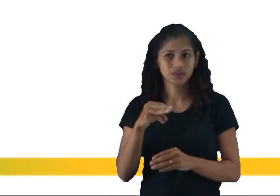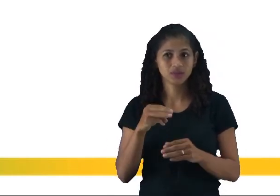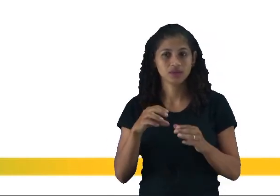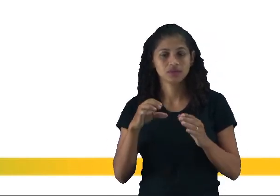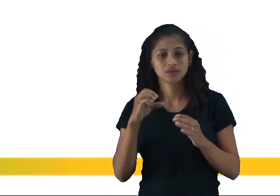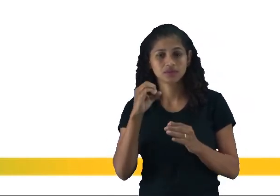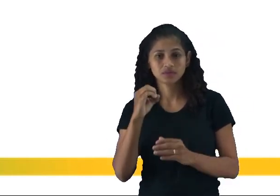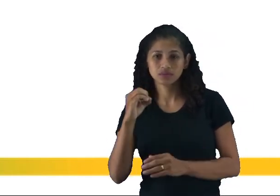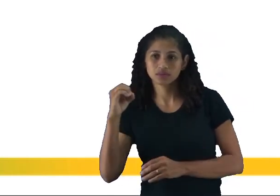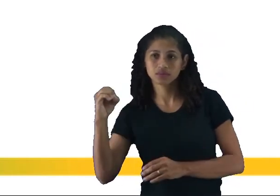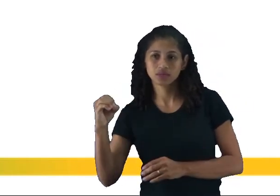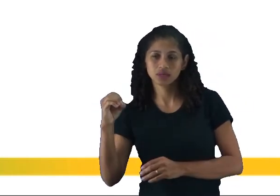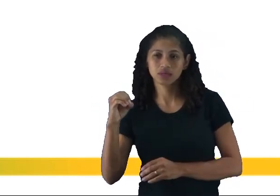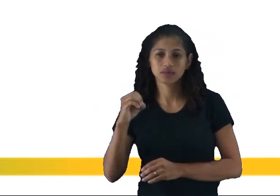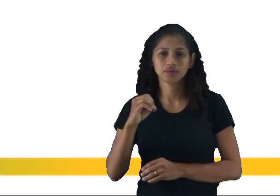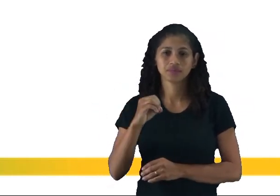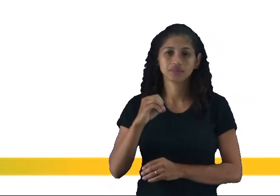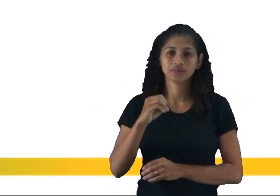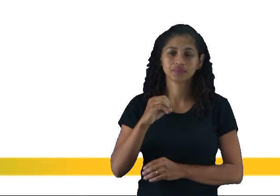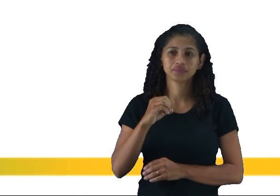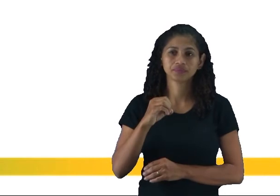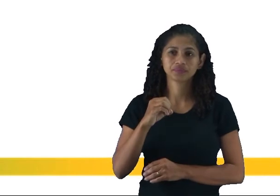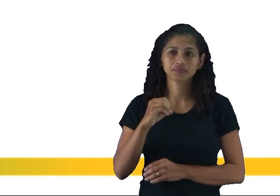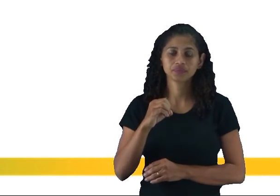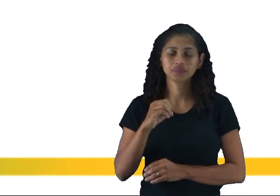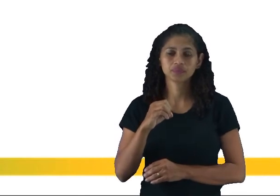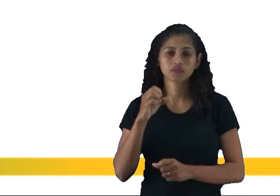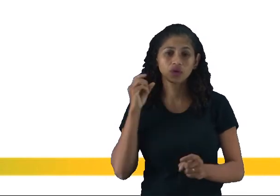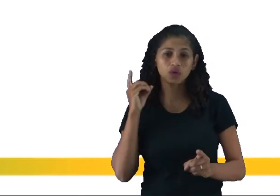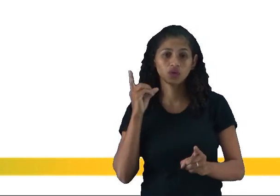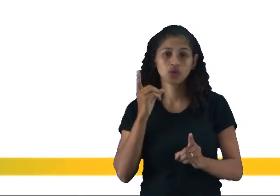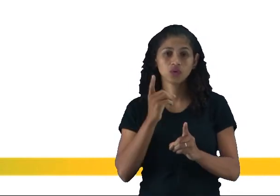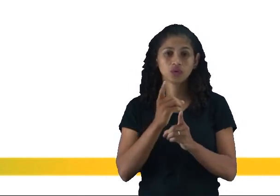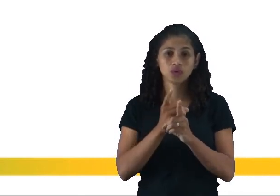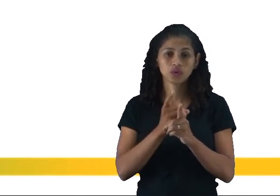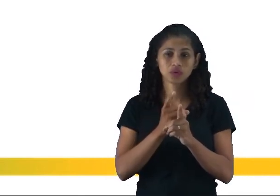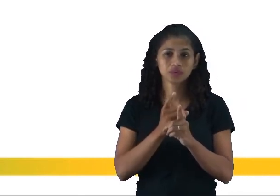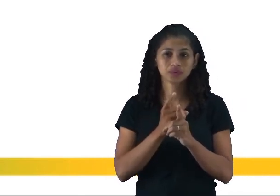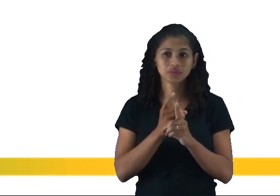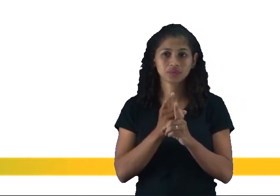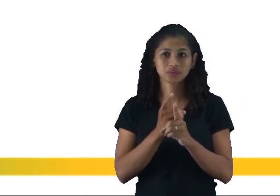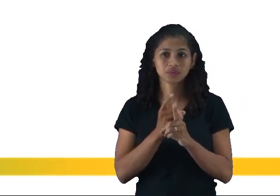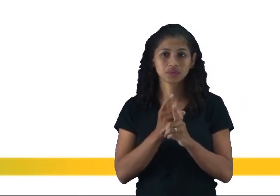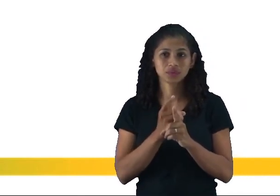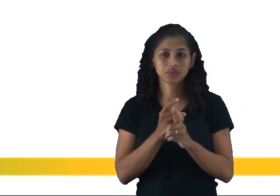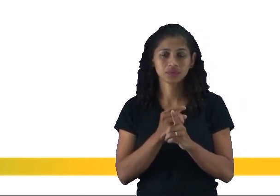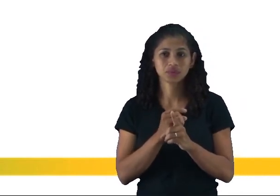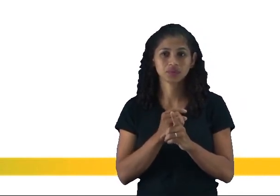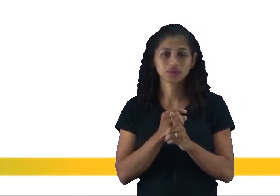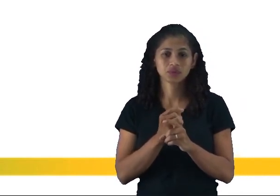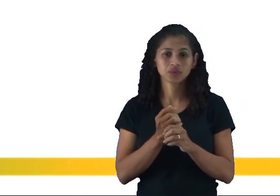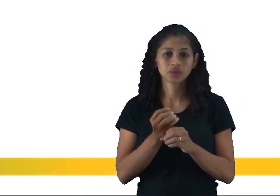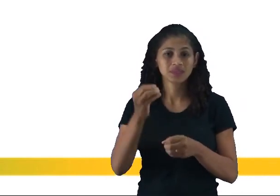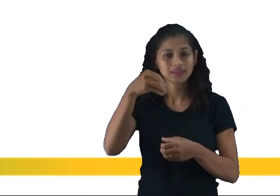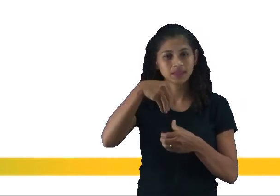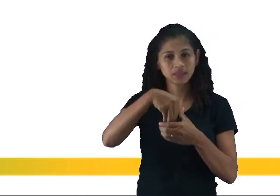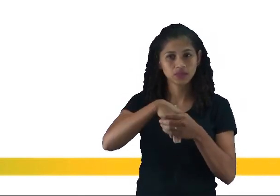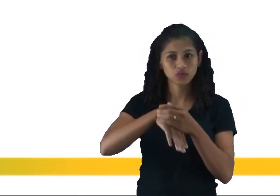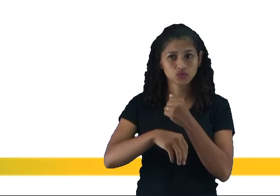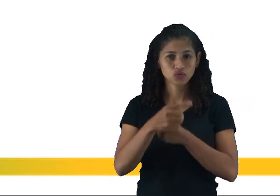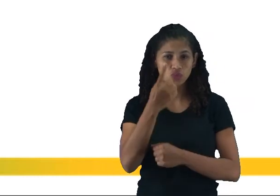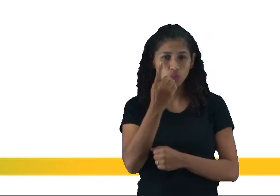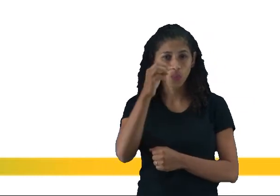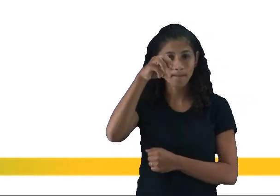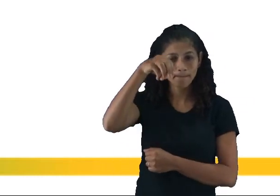centímetro, certo? E aí a gente descobre que dentro de um metro cabem 100 centímetros,